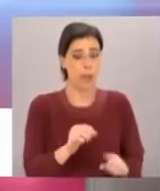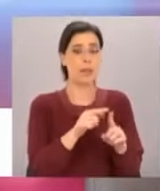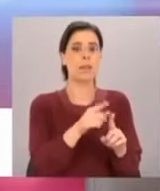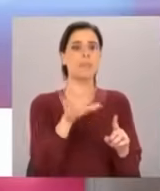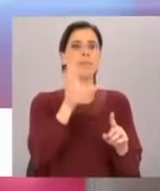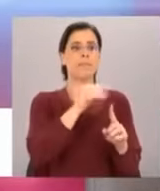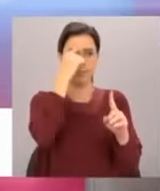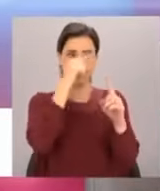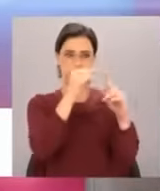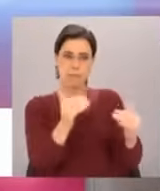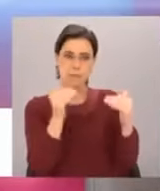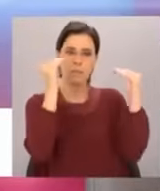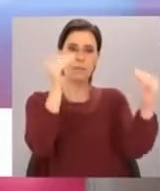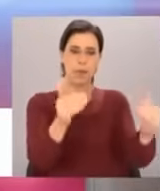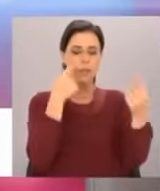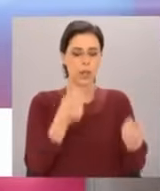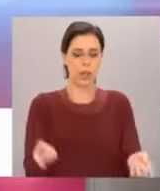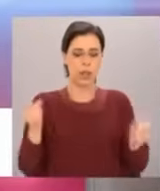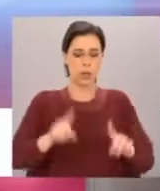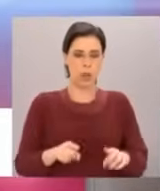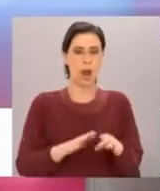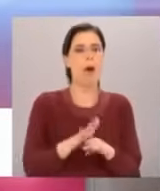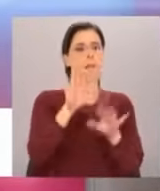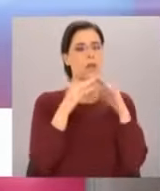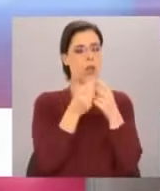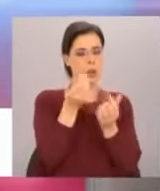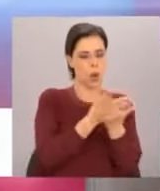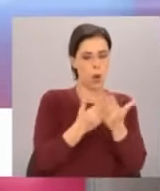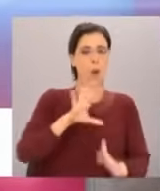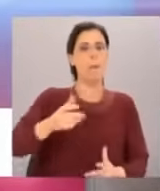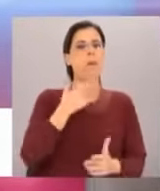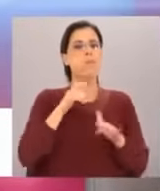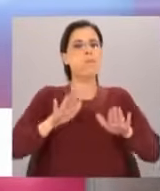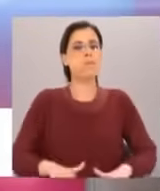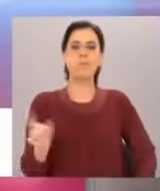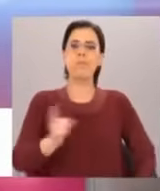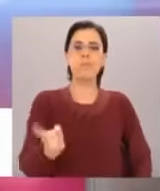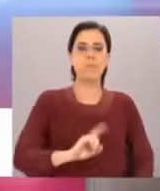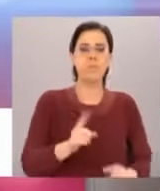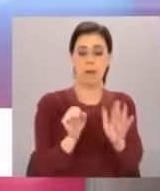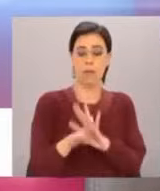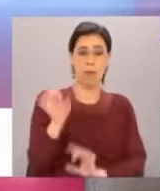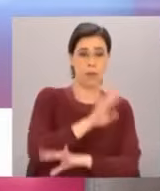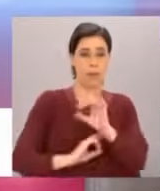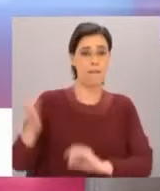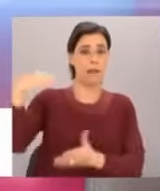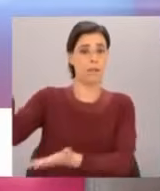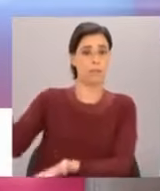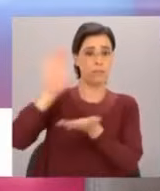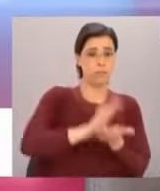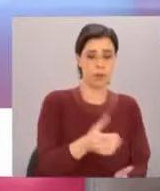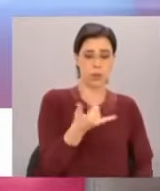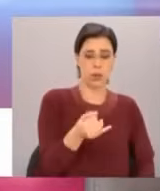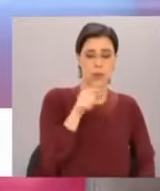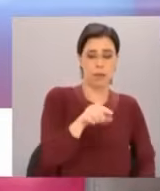PS tem que ser mais ambicioso no que respeita a reforma socioeconômica o país não pode continuar treinando e mesmos Fundos comunitários que ele vai nos